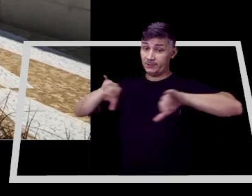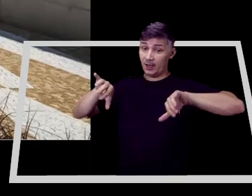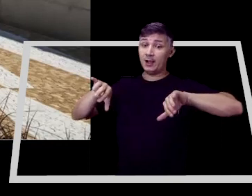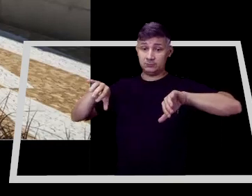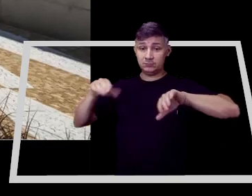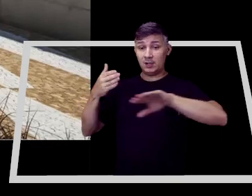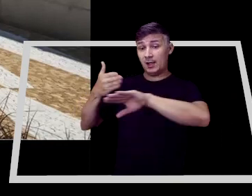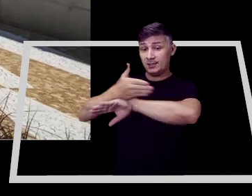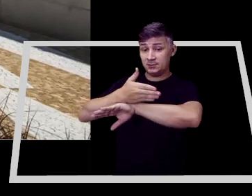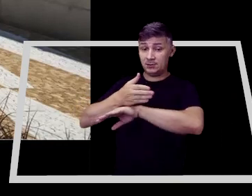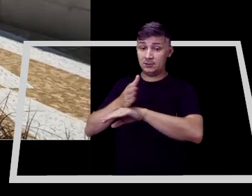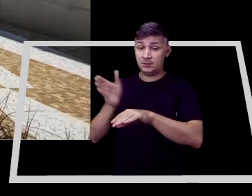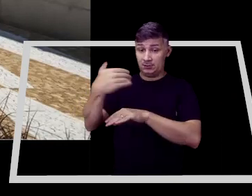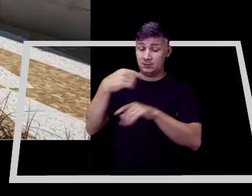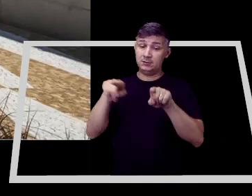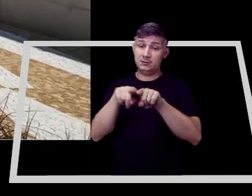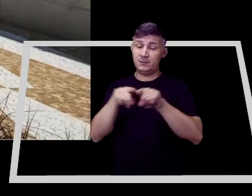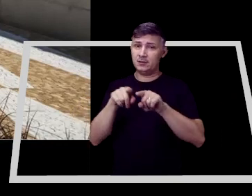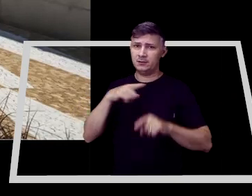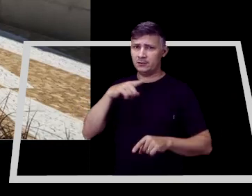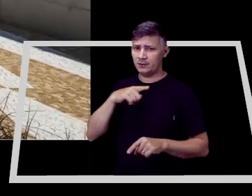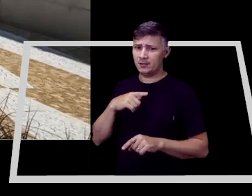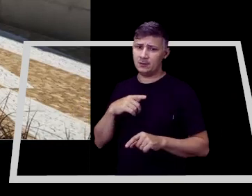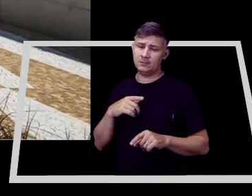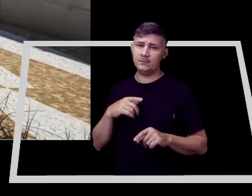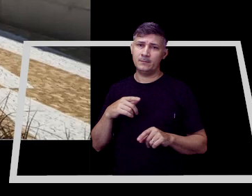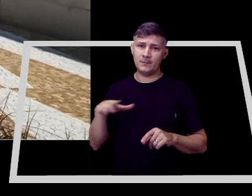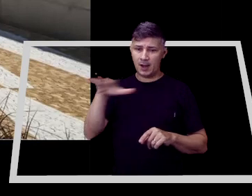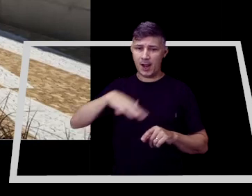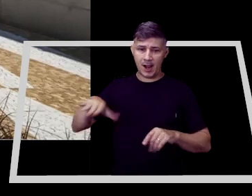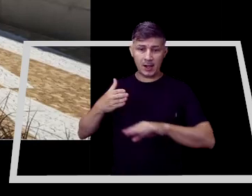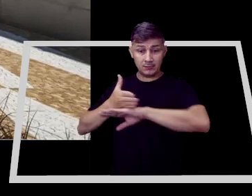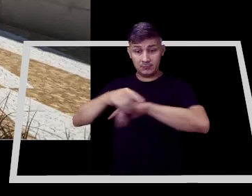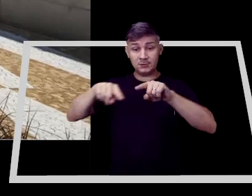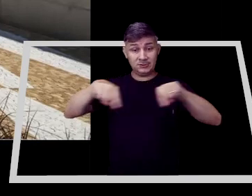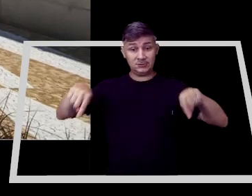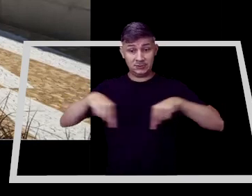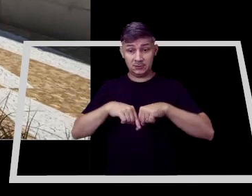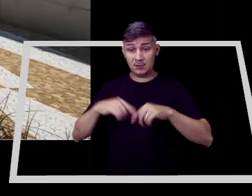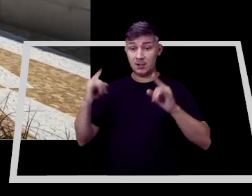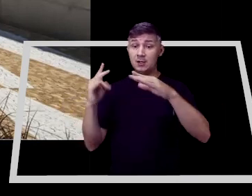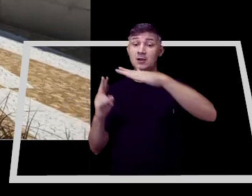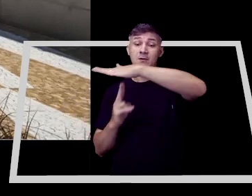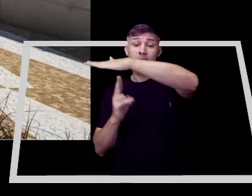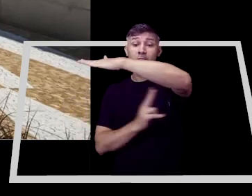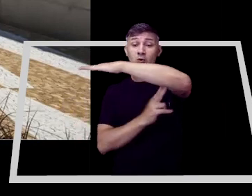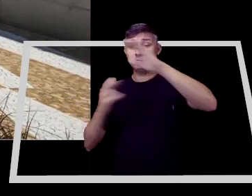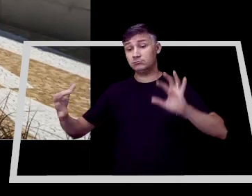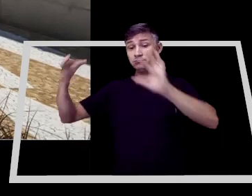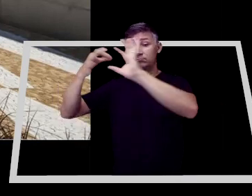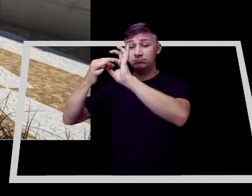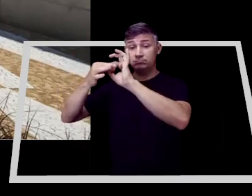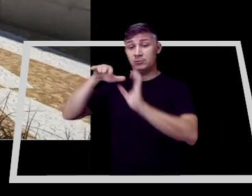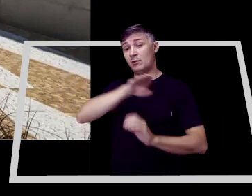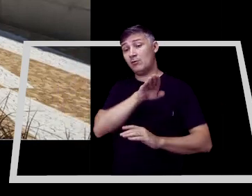acesso também direto para essa área do solário, a ponte que conecta o